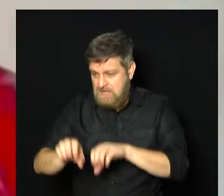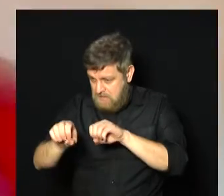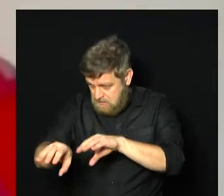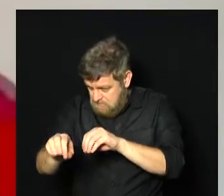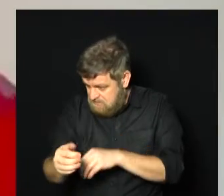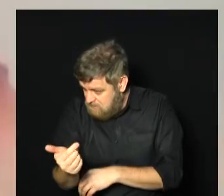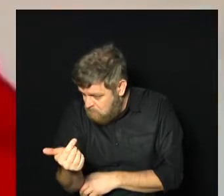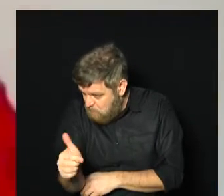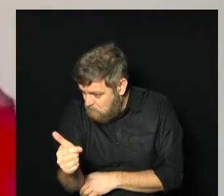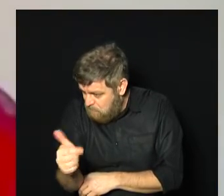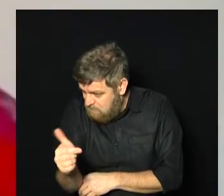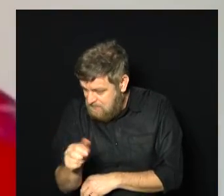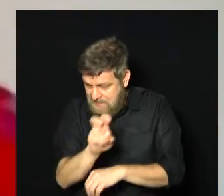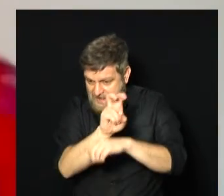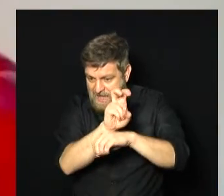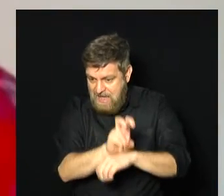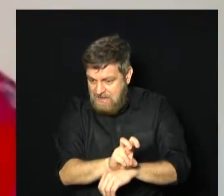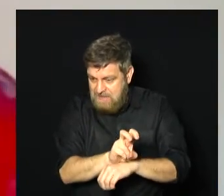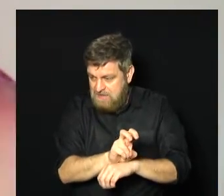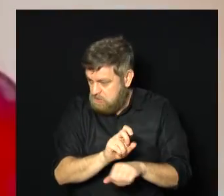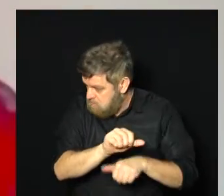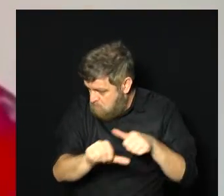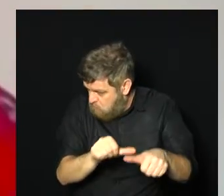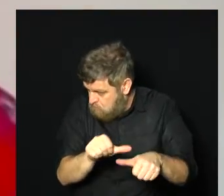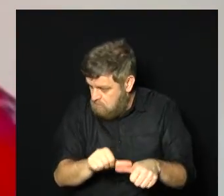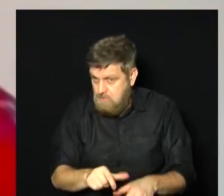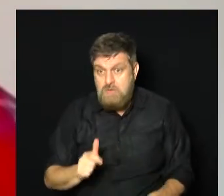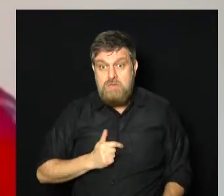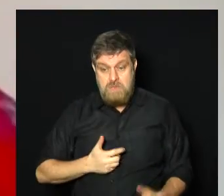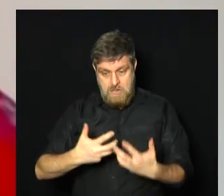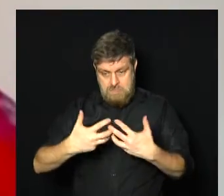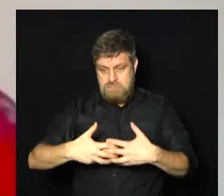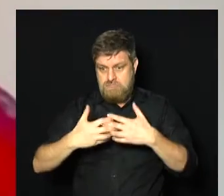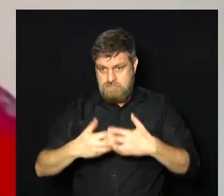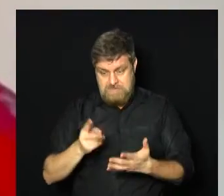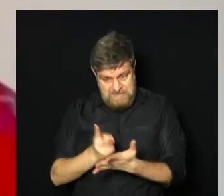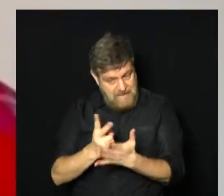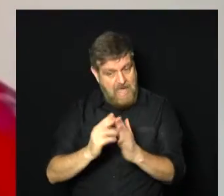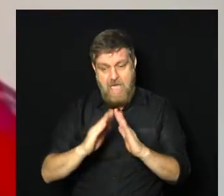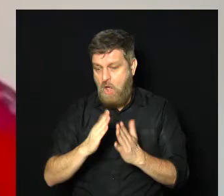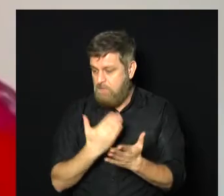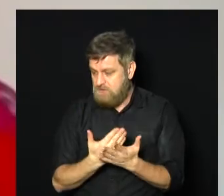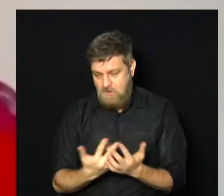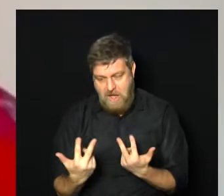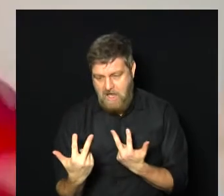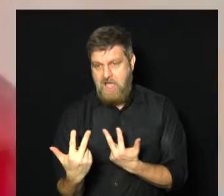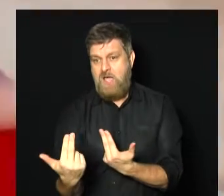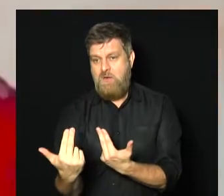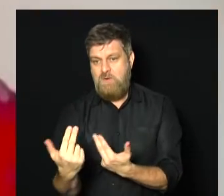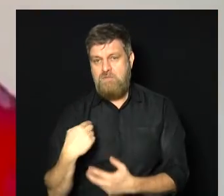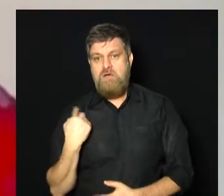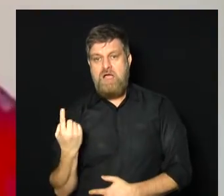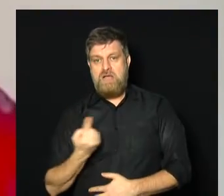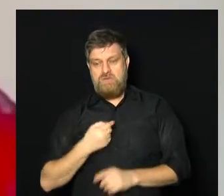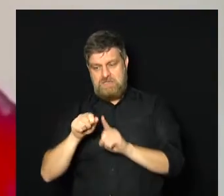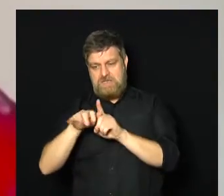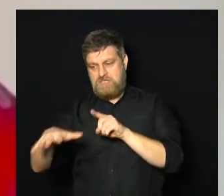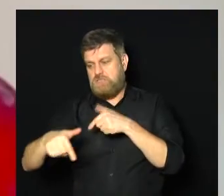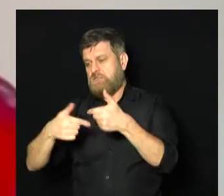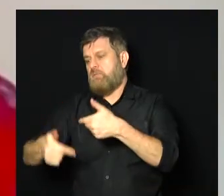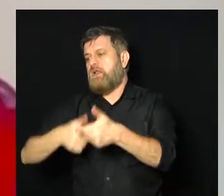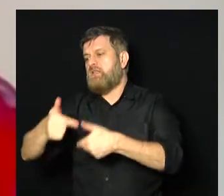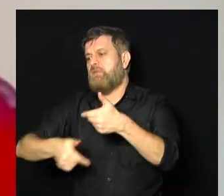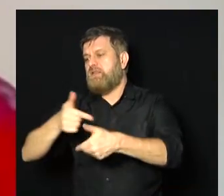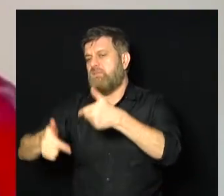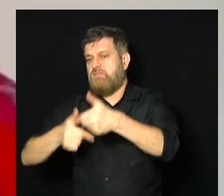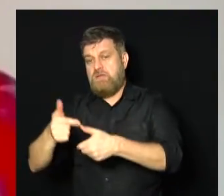agora a creche se transforma em outra coisa? Não, ela consegue sendo uma escola e nós trabalhando nessa escola. Então é